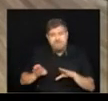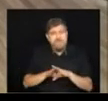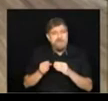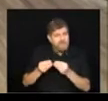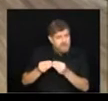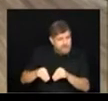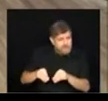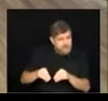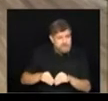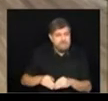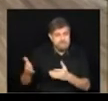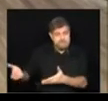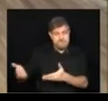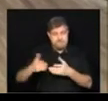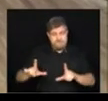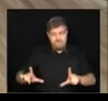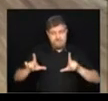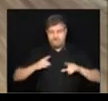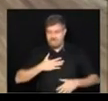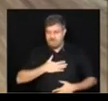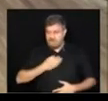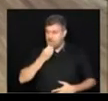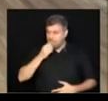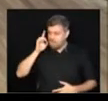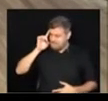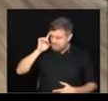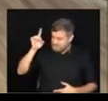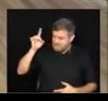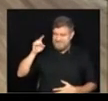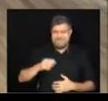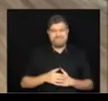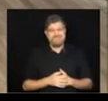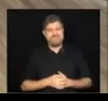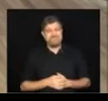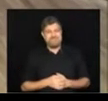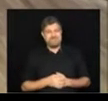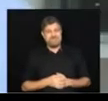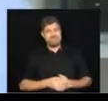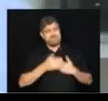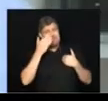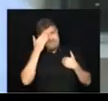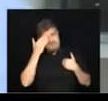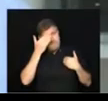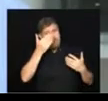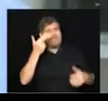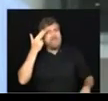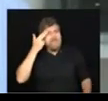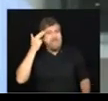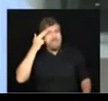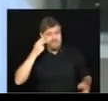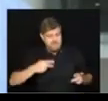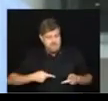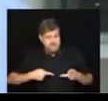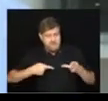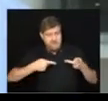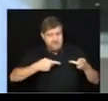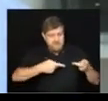prejudicada? Seja bem-vindo e bom dia. Muito obrigado, Gabriel, pelo convite.